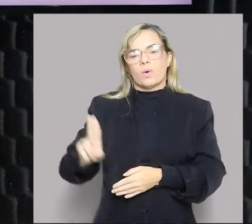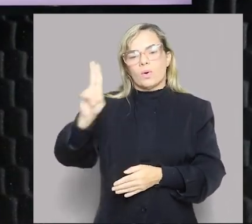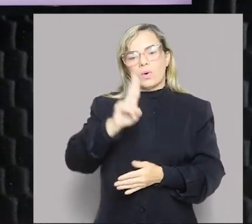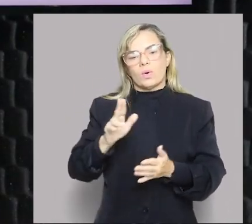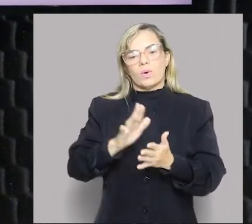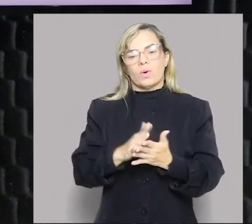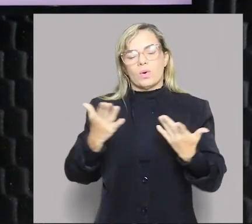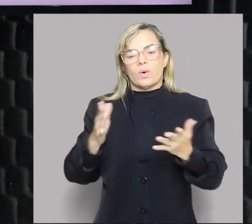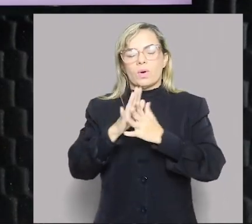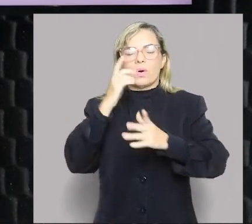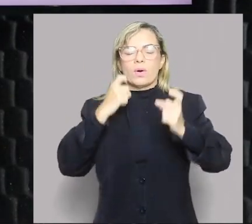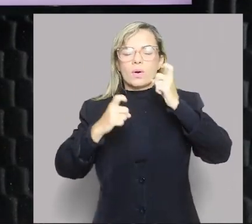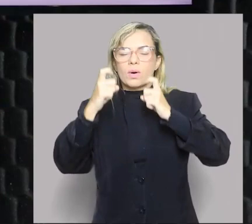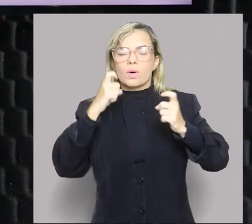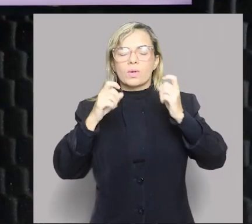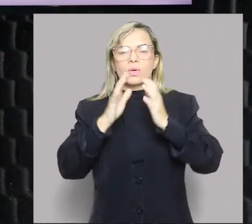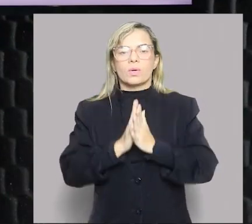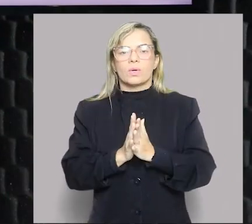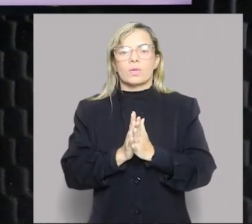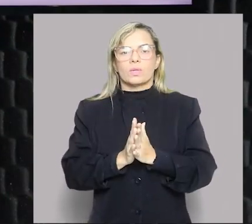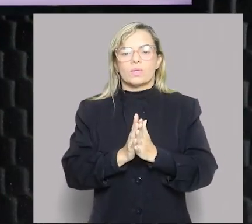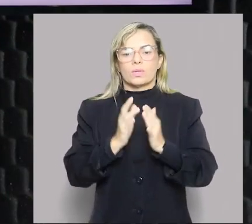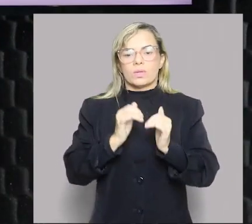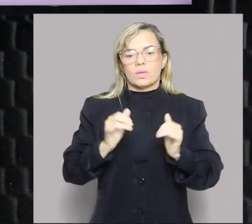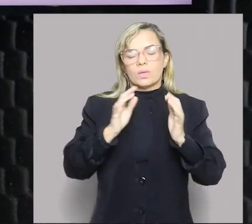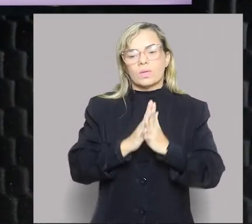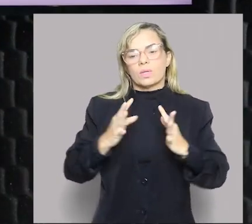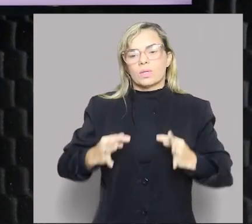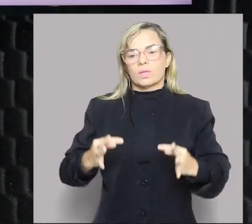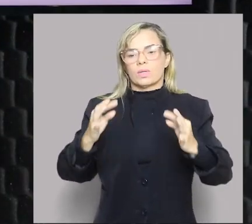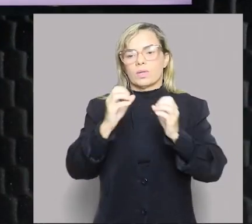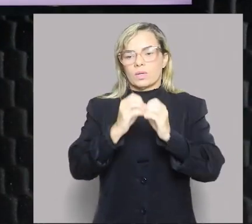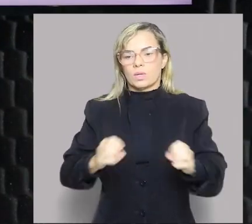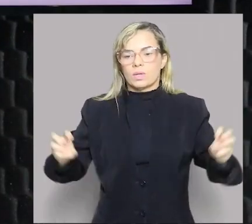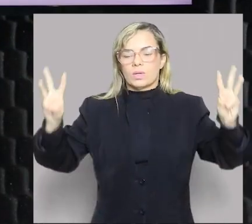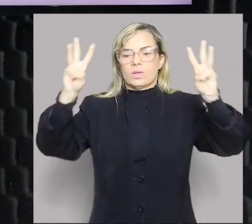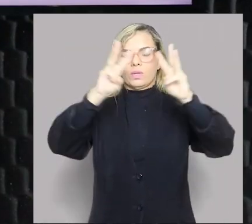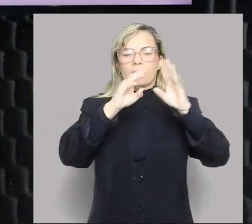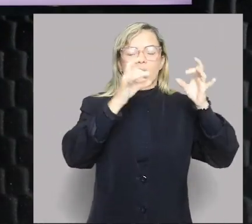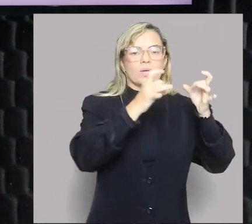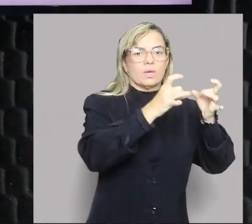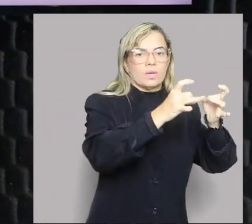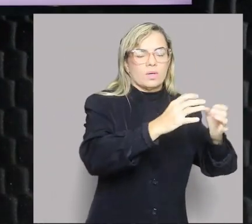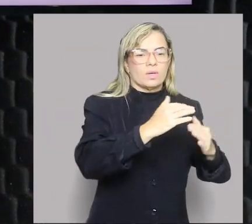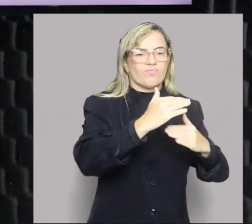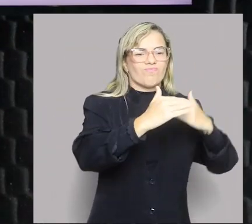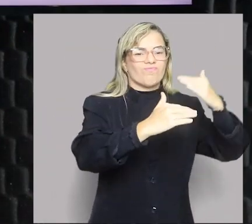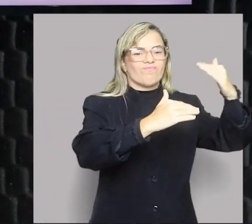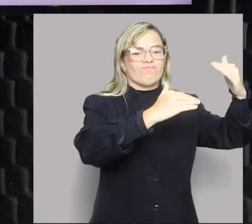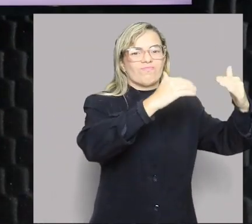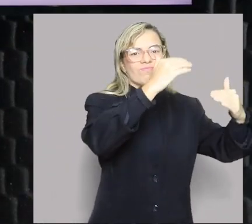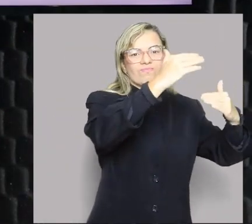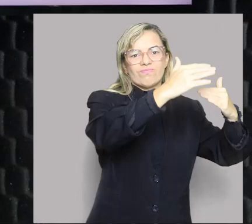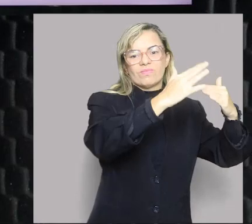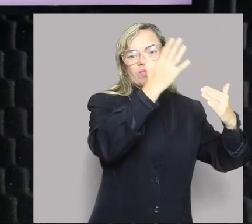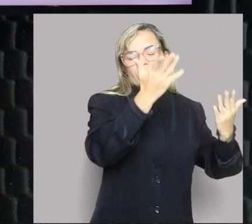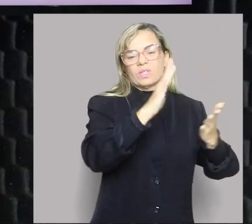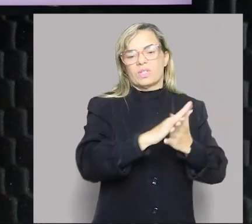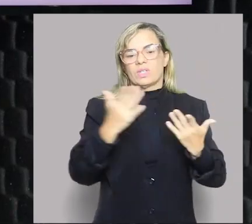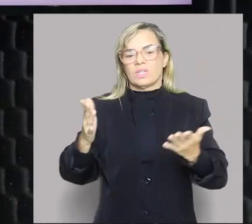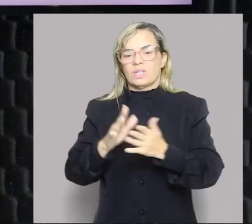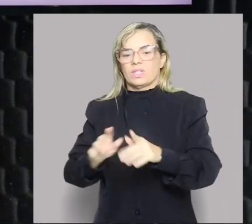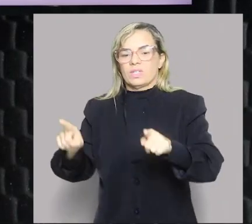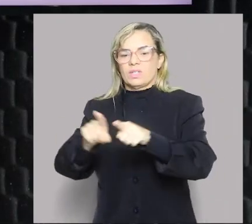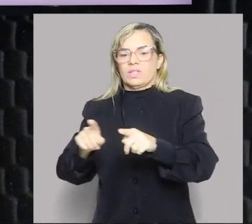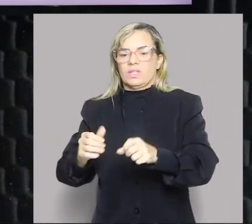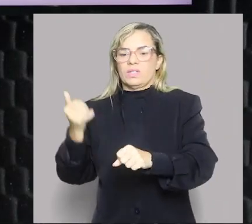entre as preocupações da ONU. As vendas crescentes, certo? E a presença de metais e substâncias